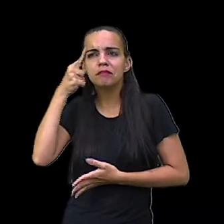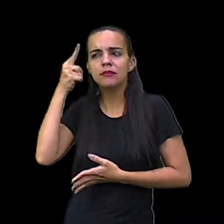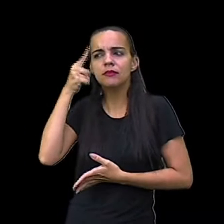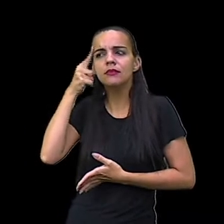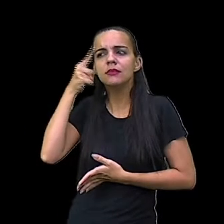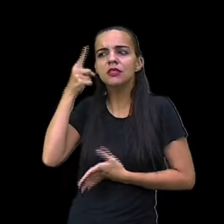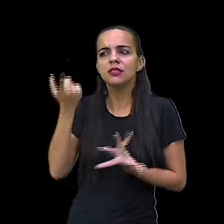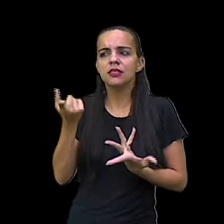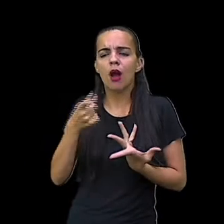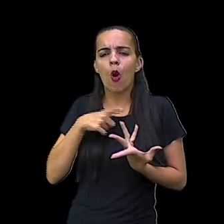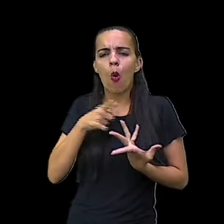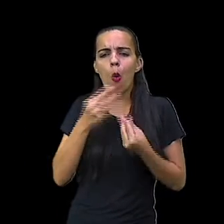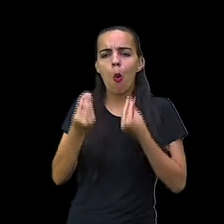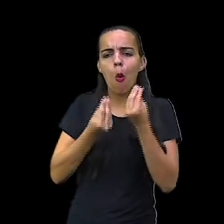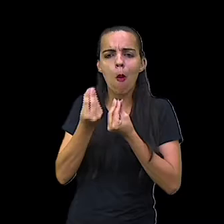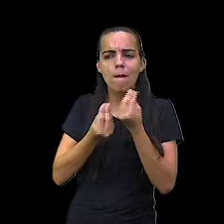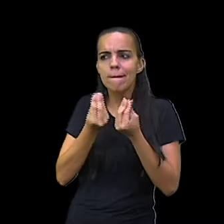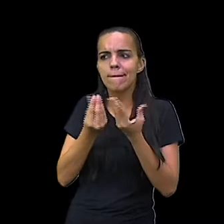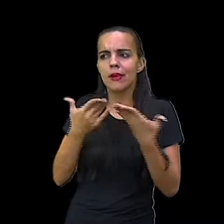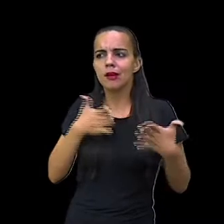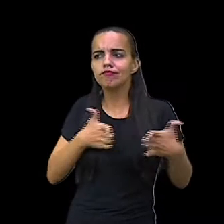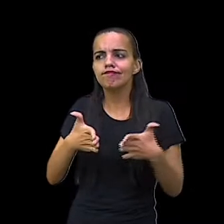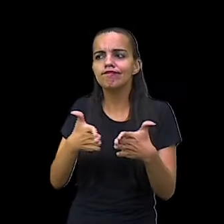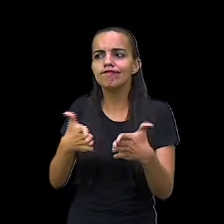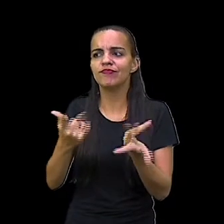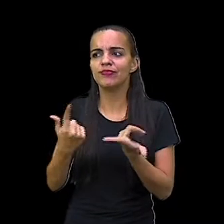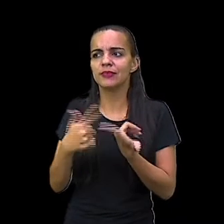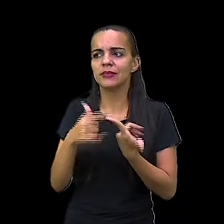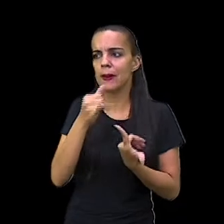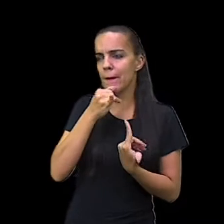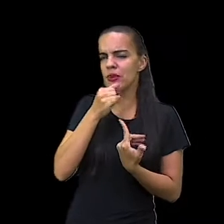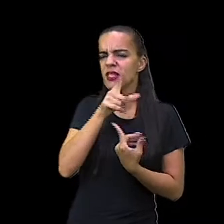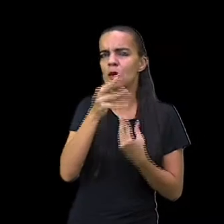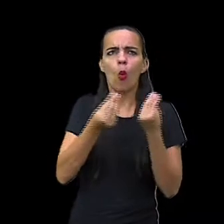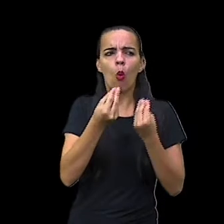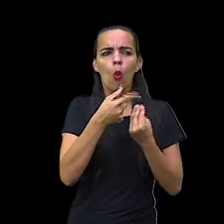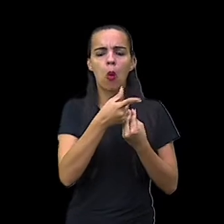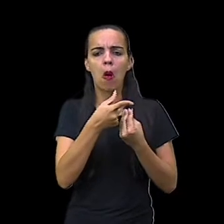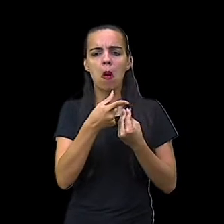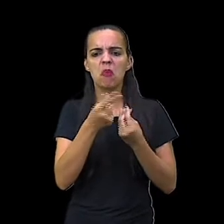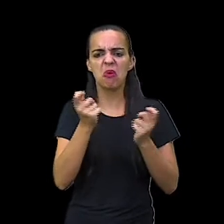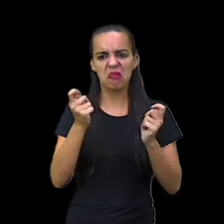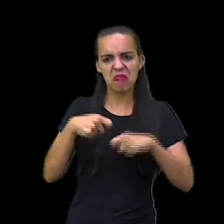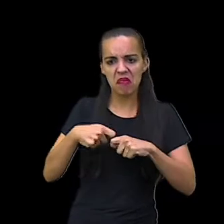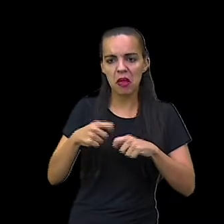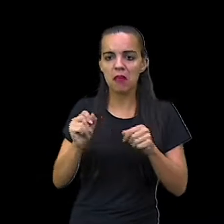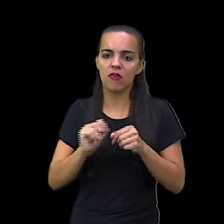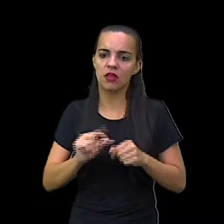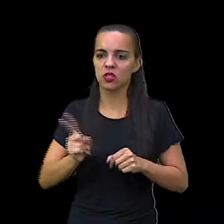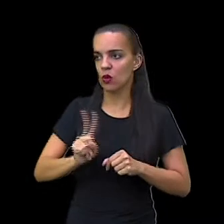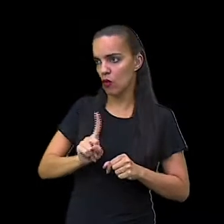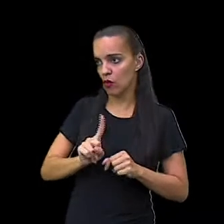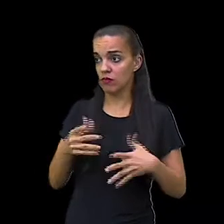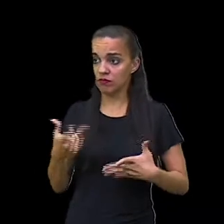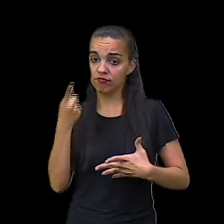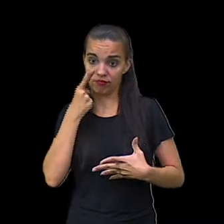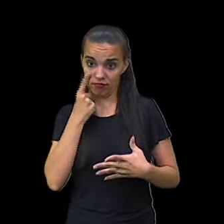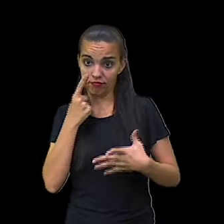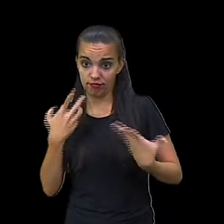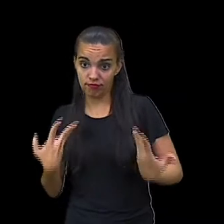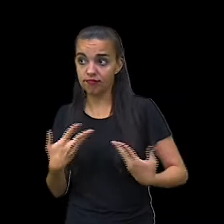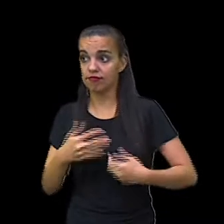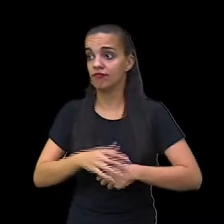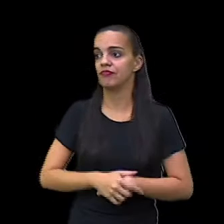de dirigentes para saber aquilo que se deve fazer. Não é, em absoluto, sinônimo